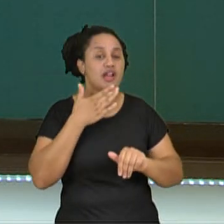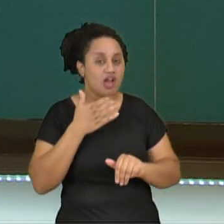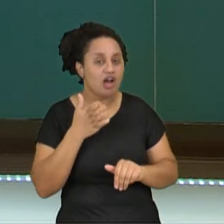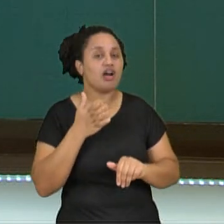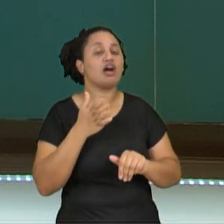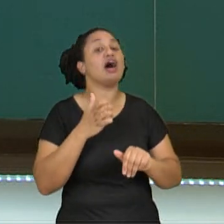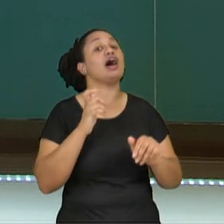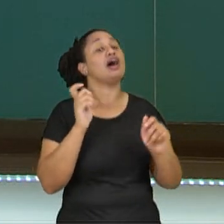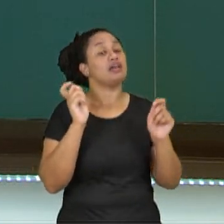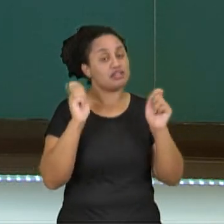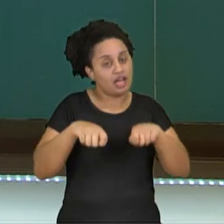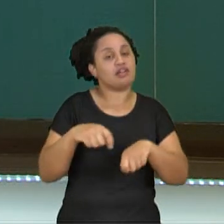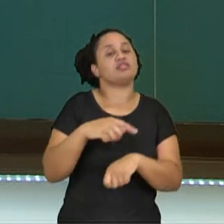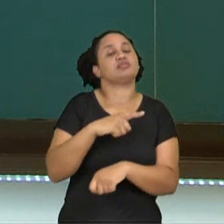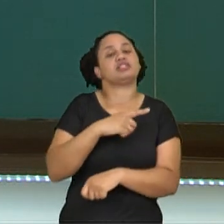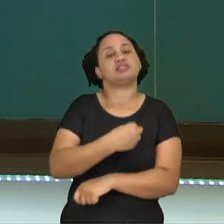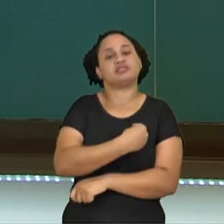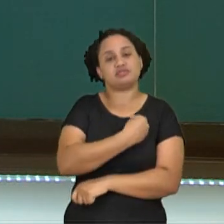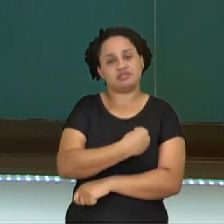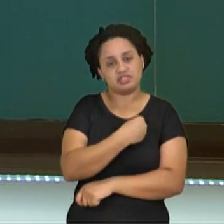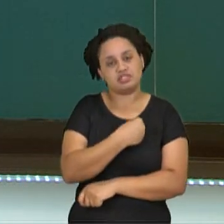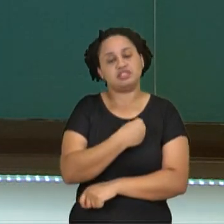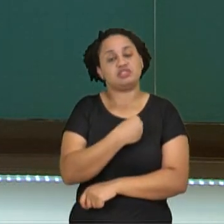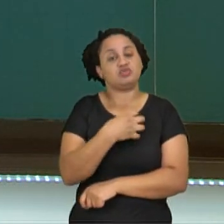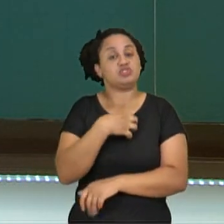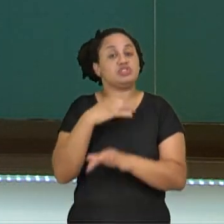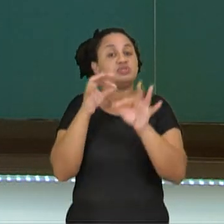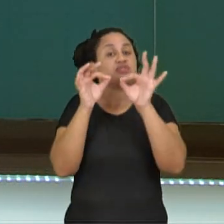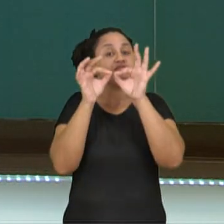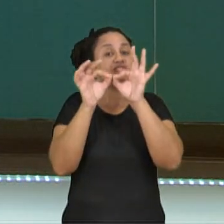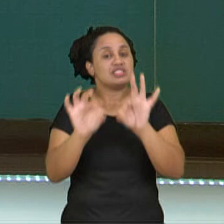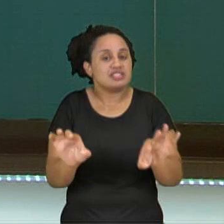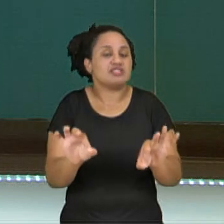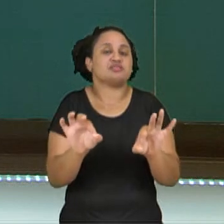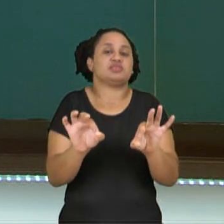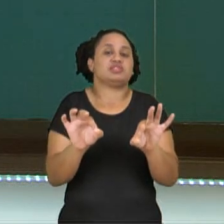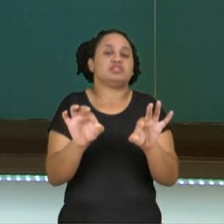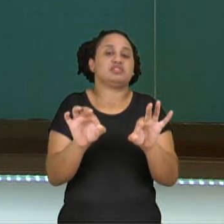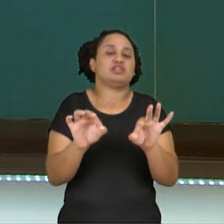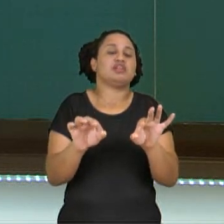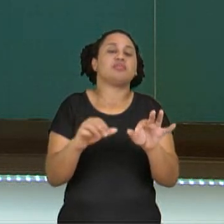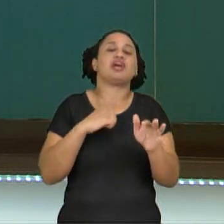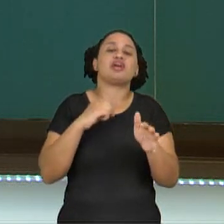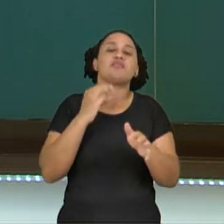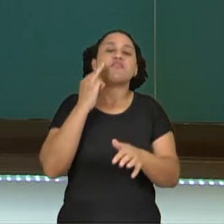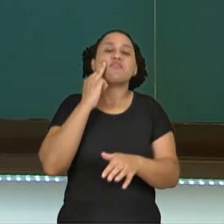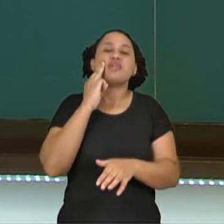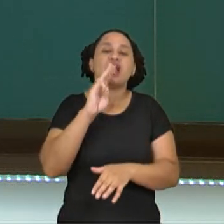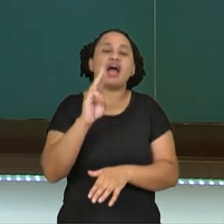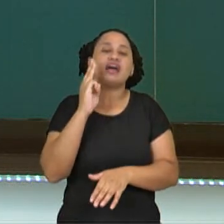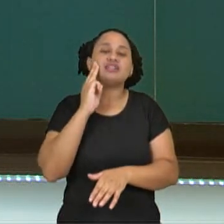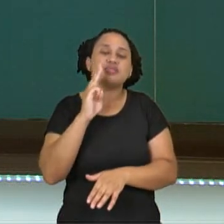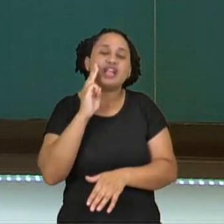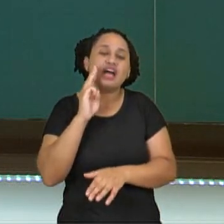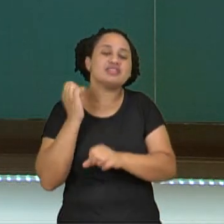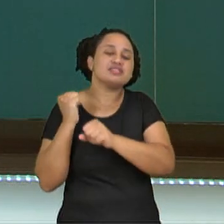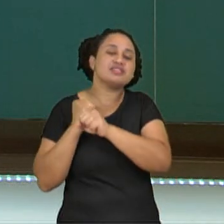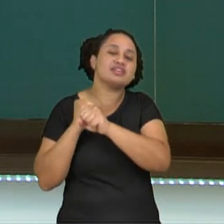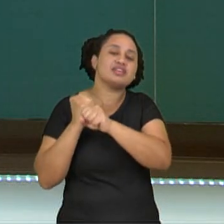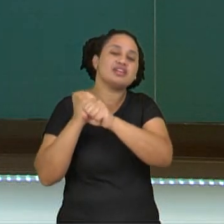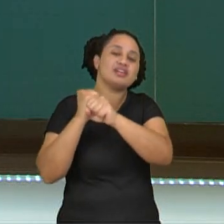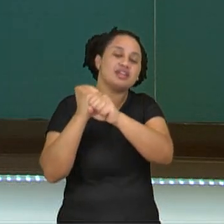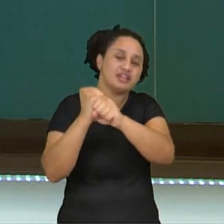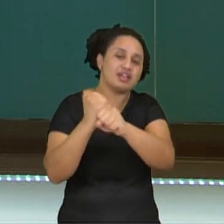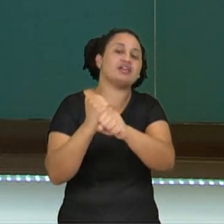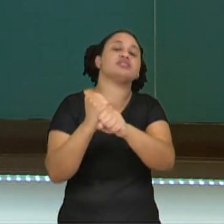vida pôde se estabelecer de uma forma muito simples para que milhares e milhares e milhares de anos